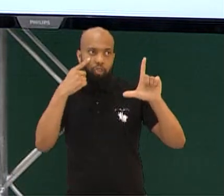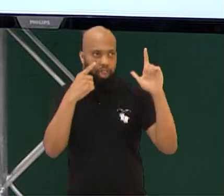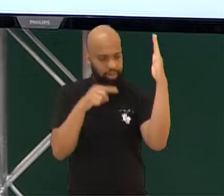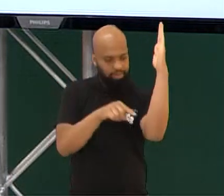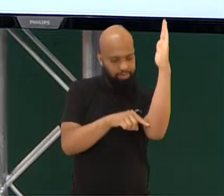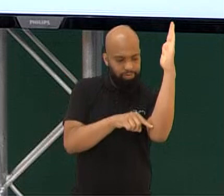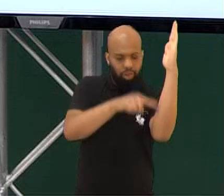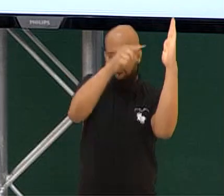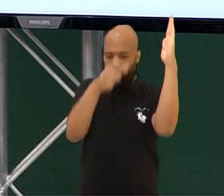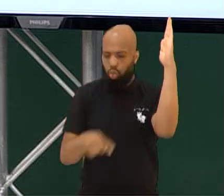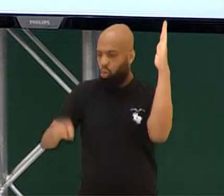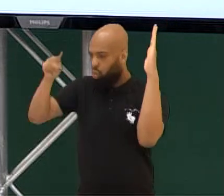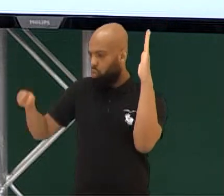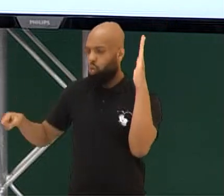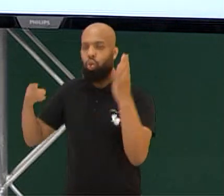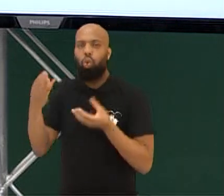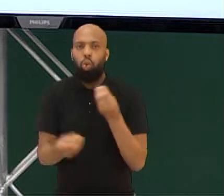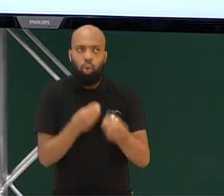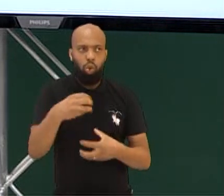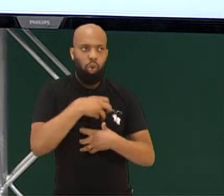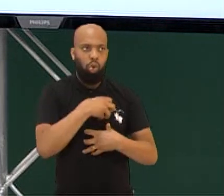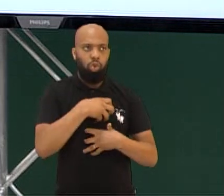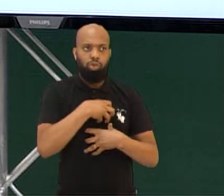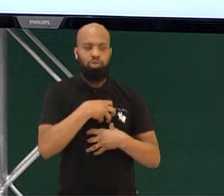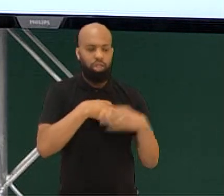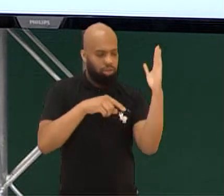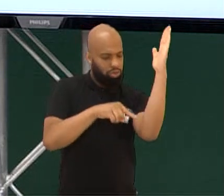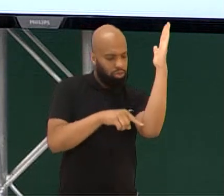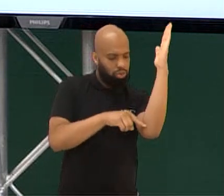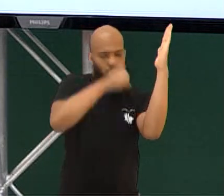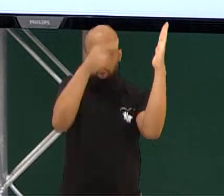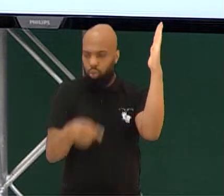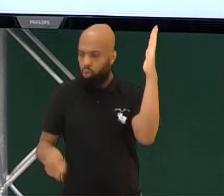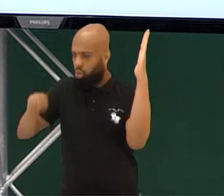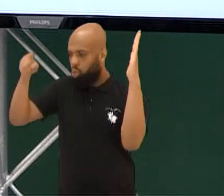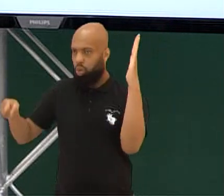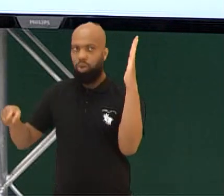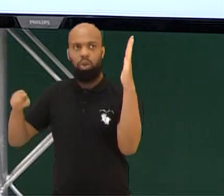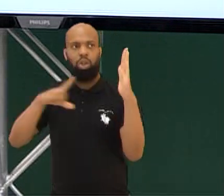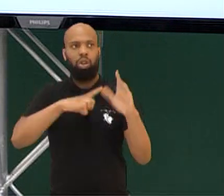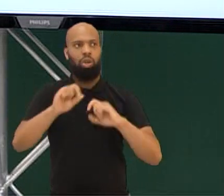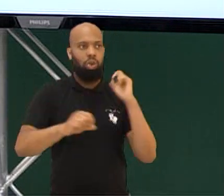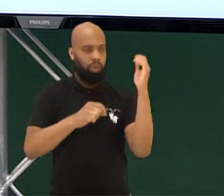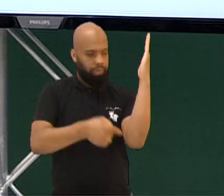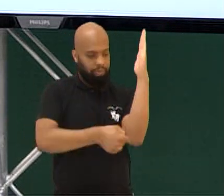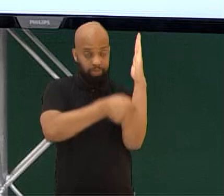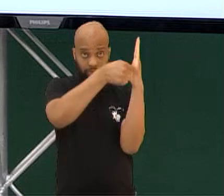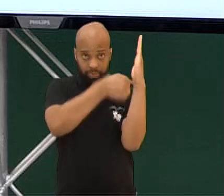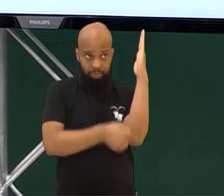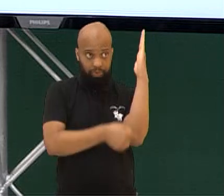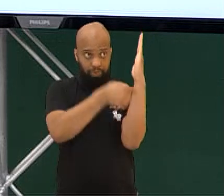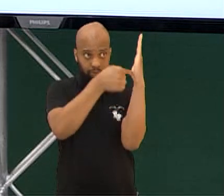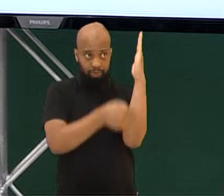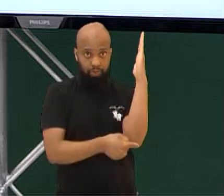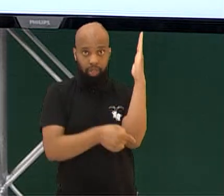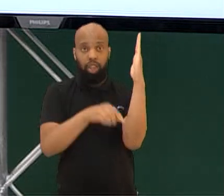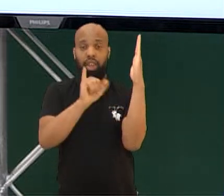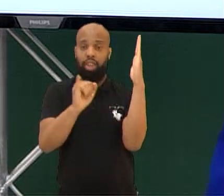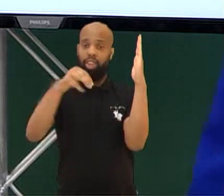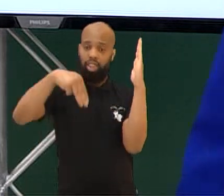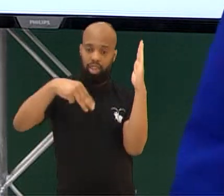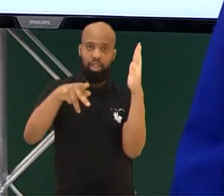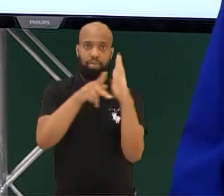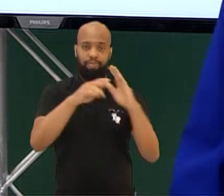relembre aí qual que é a trajetória, né, dos valores. Aqui no eixo vertical, a imagem da